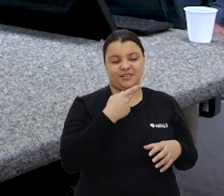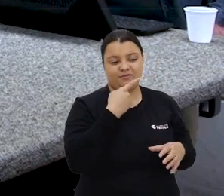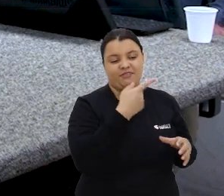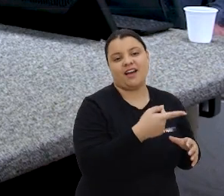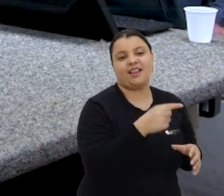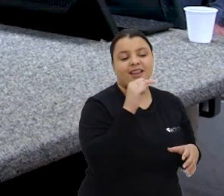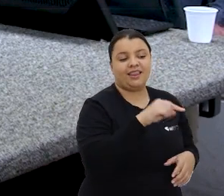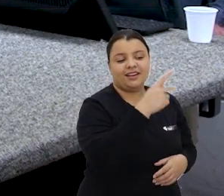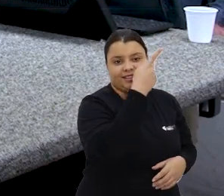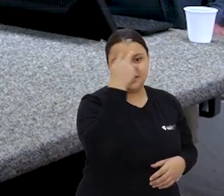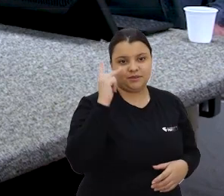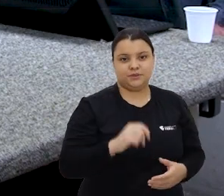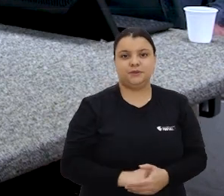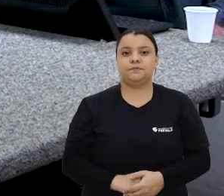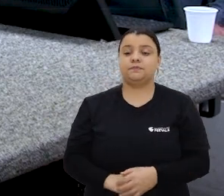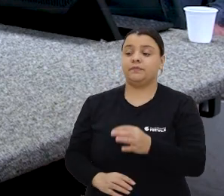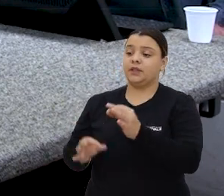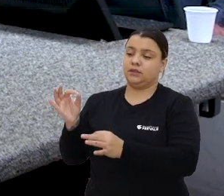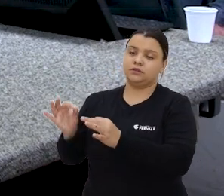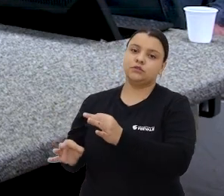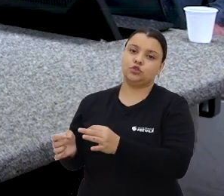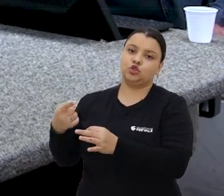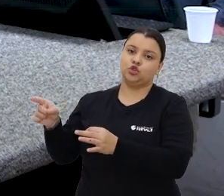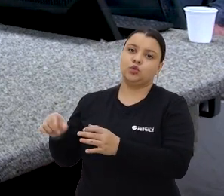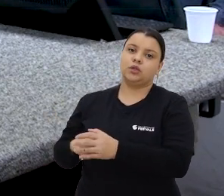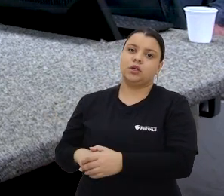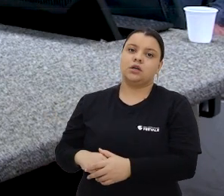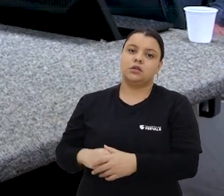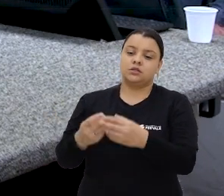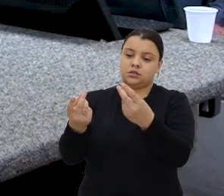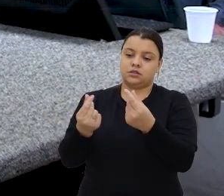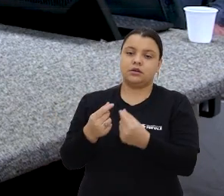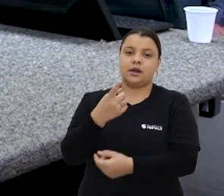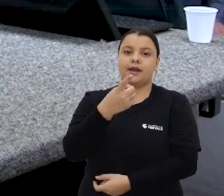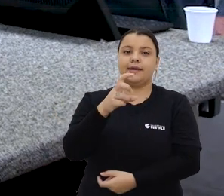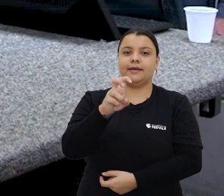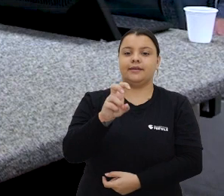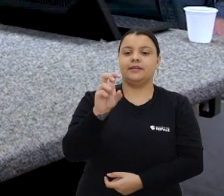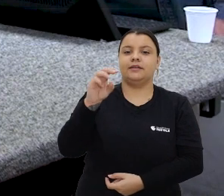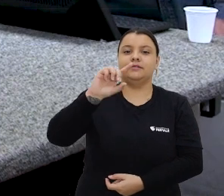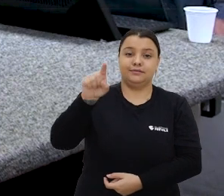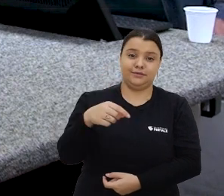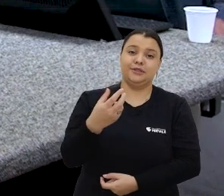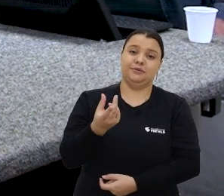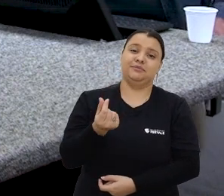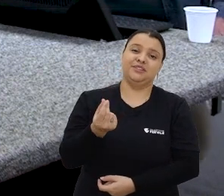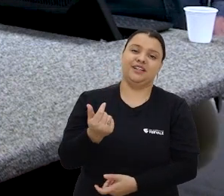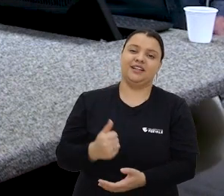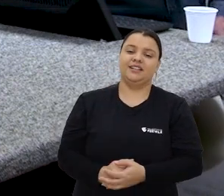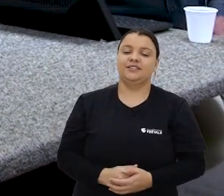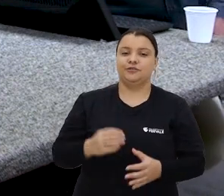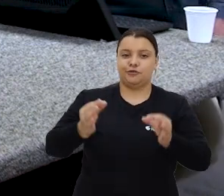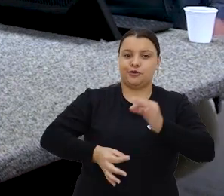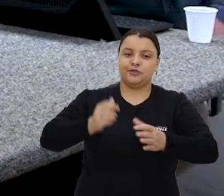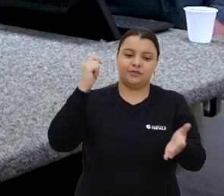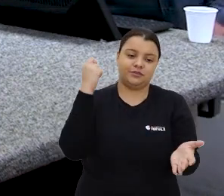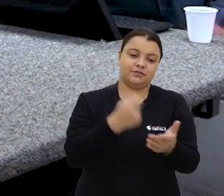civil eu ganhei a ação, o que me deixou rico. 15 mil reais foi o que o juiz bateu o martelo